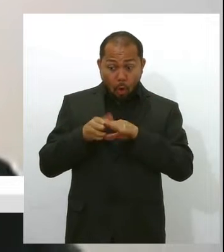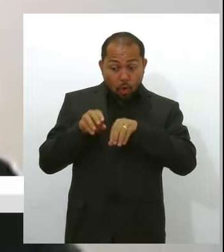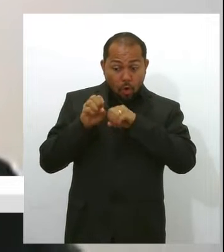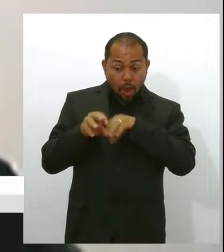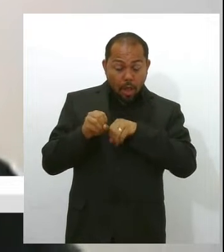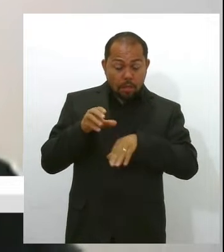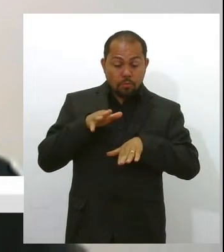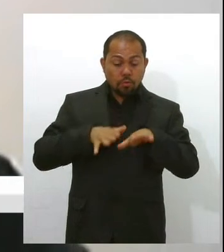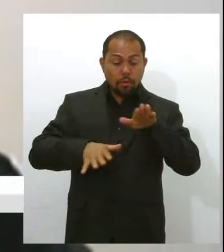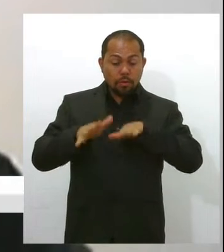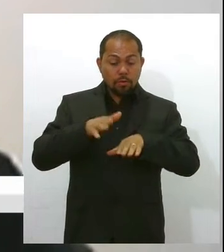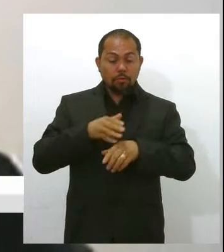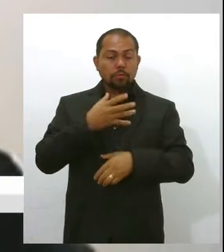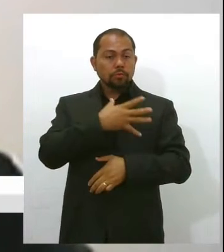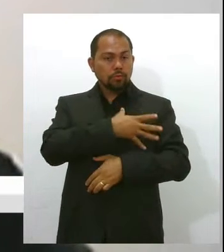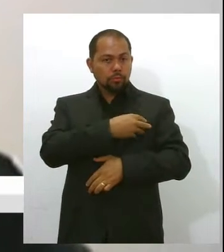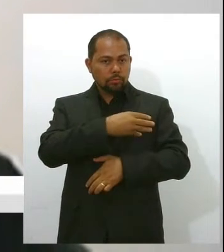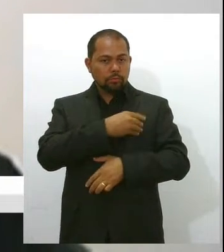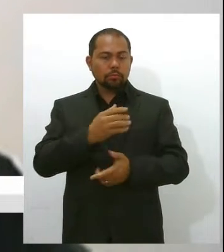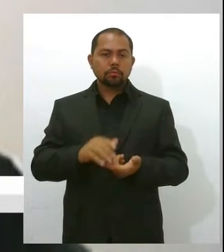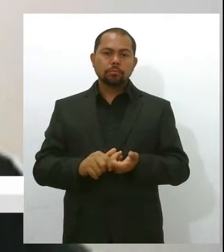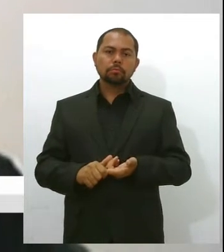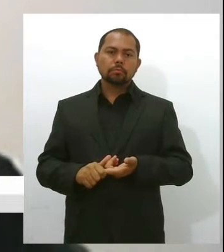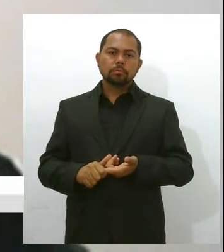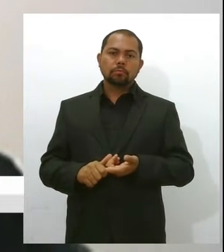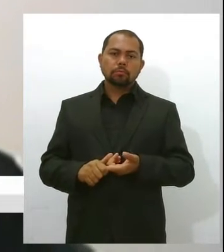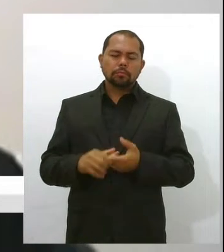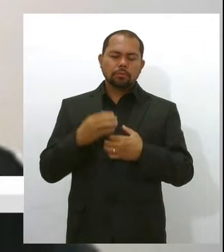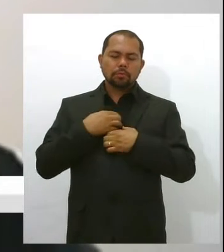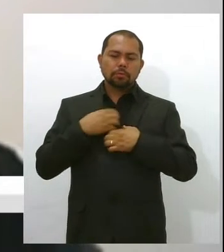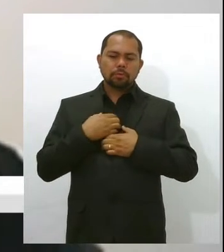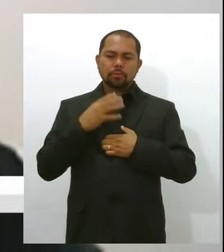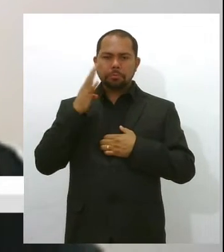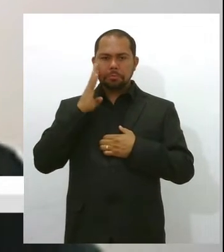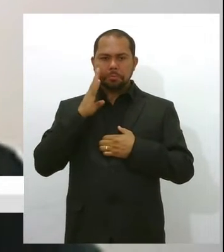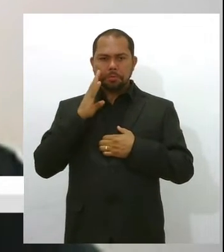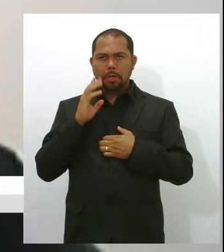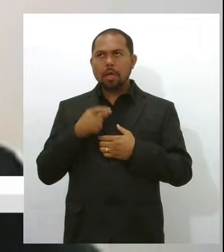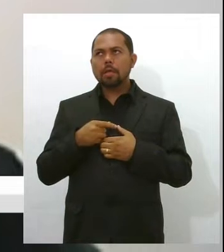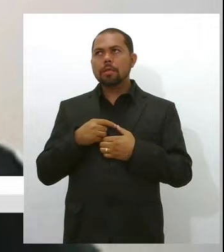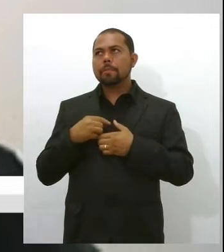Eu acho que nesse sentido é até um legado, assim.